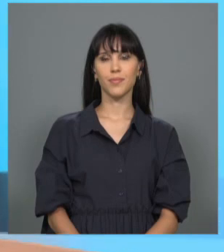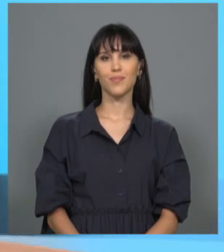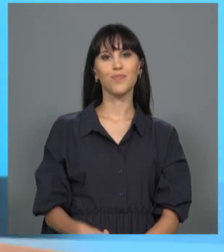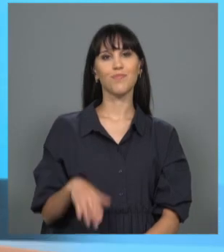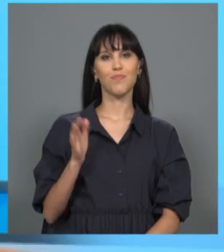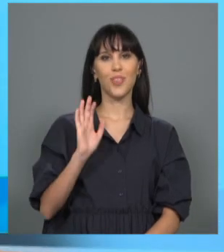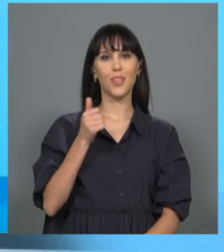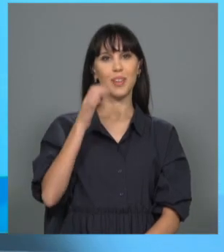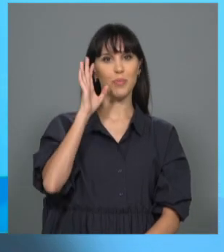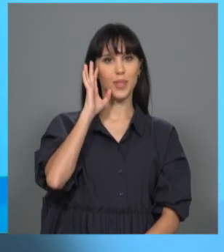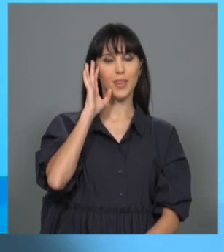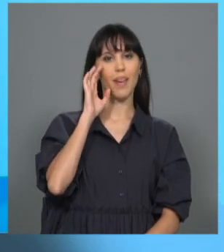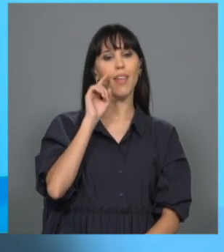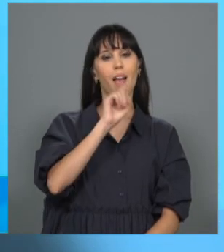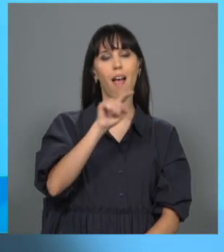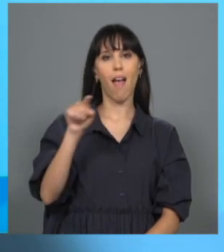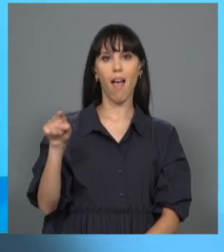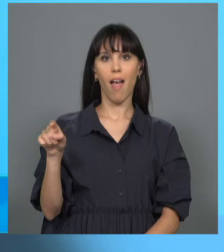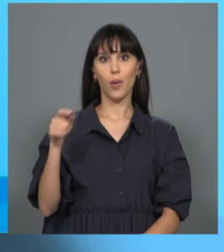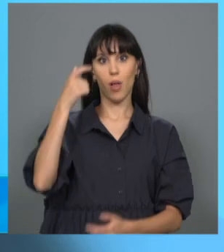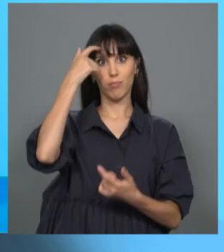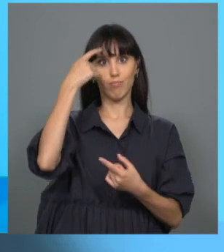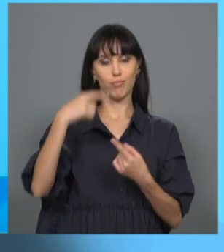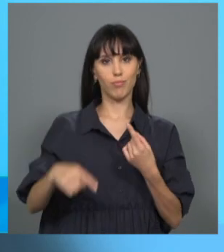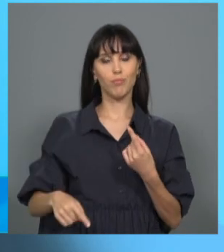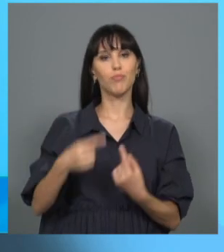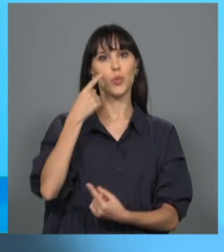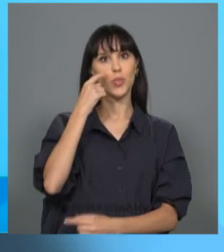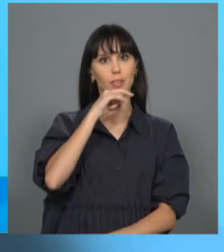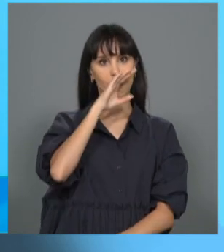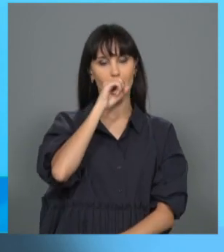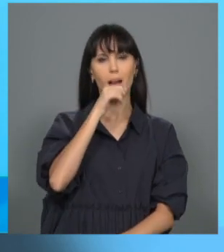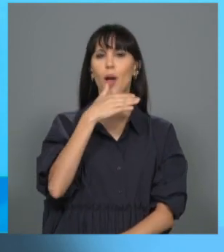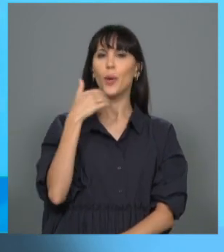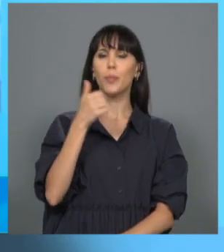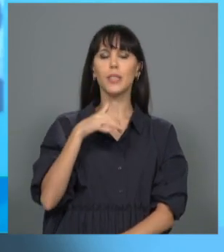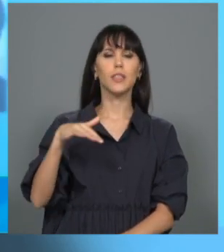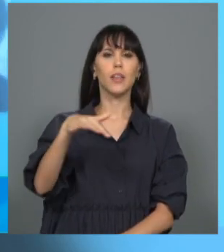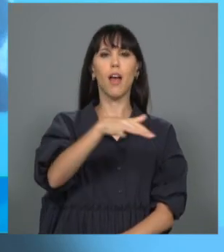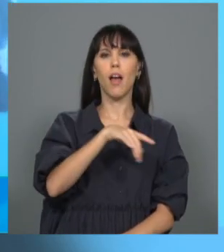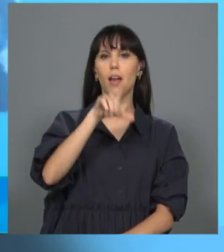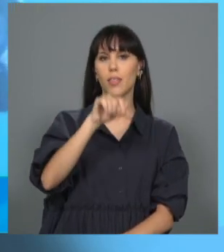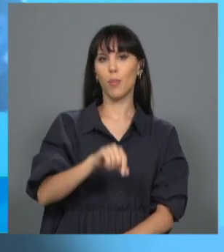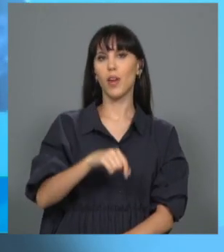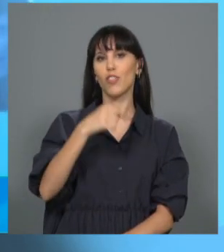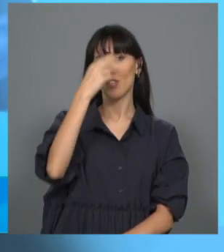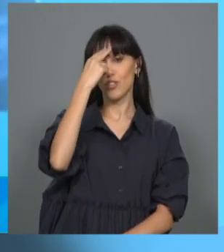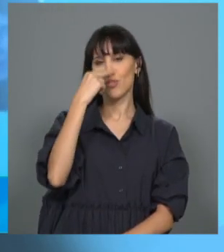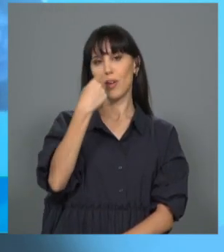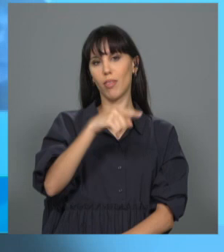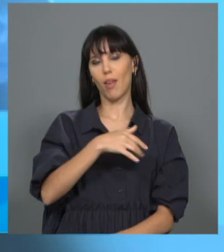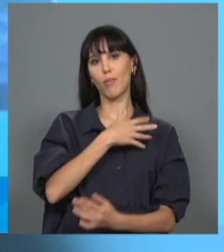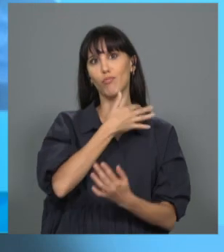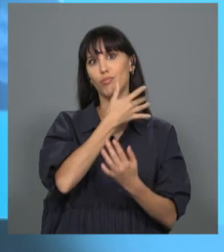Olá, muito boa tarde. Há lugares sempre inesperados a conhecer, seja pela beleza que os marca, como pela história que a transportam até aos nossos